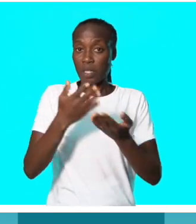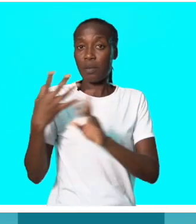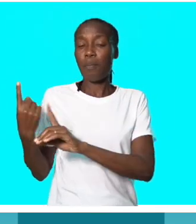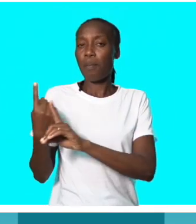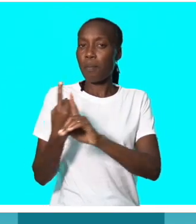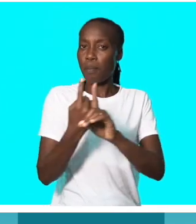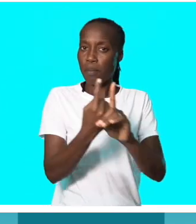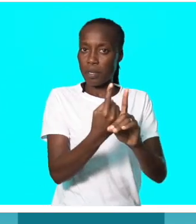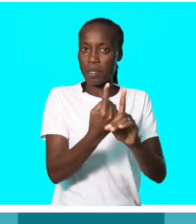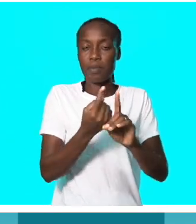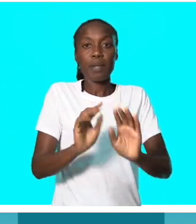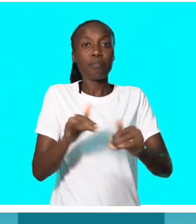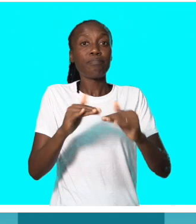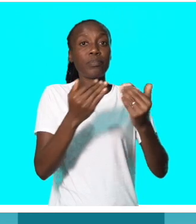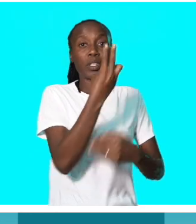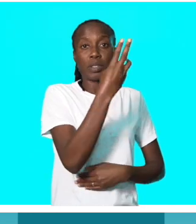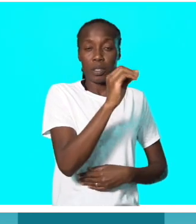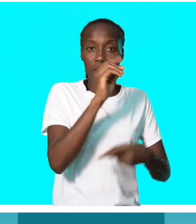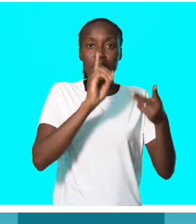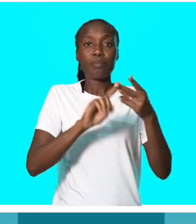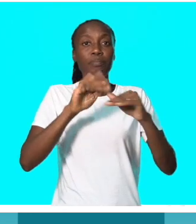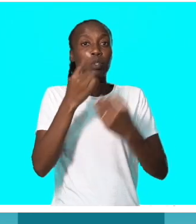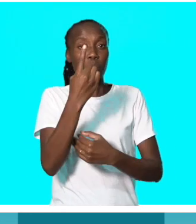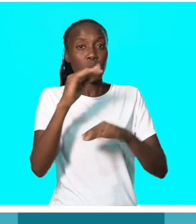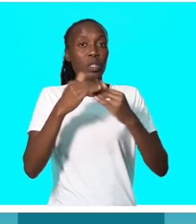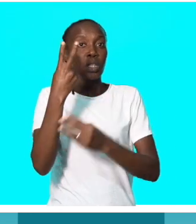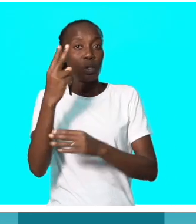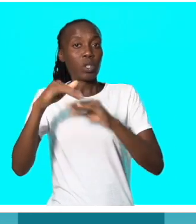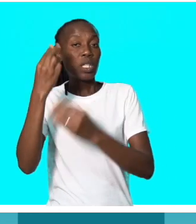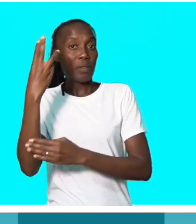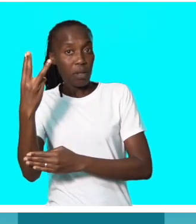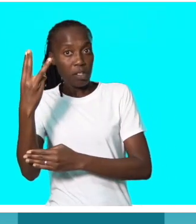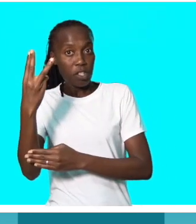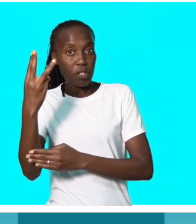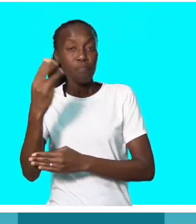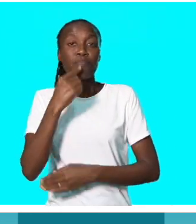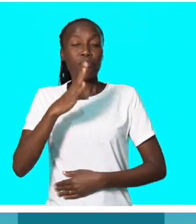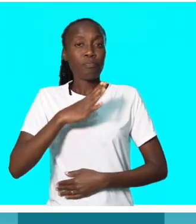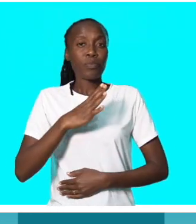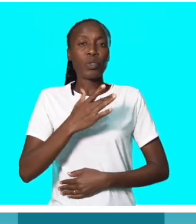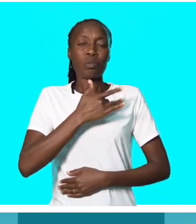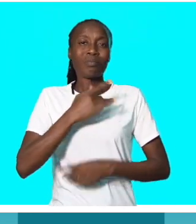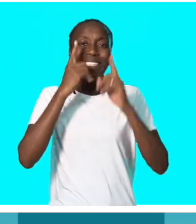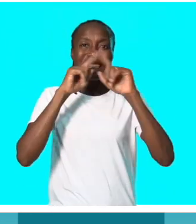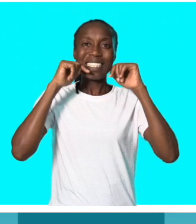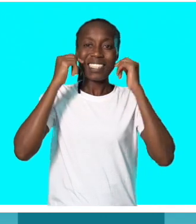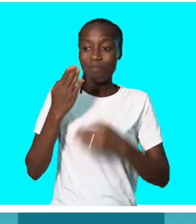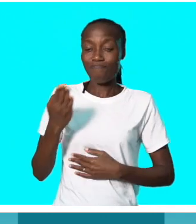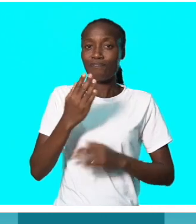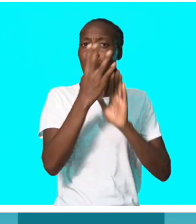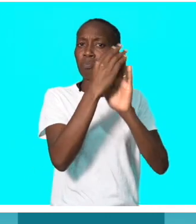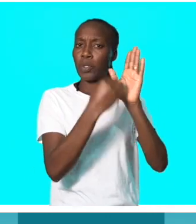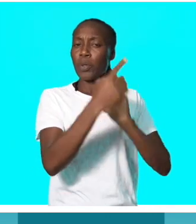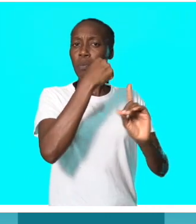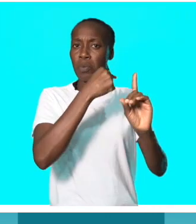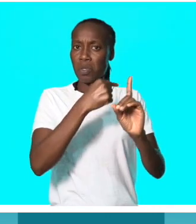estávamos aqui, desde o dia 30, dia 1, 2 até 3, estou muito feliz. É uma